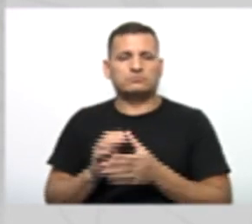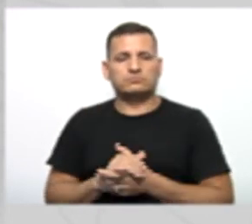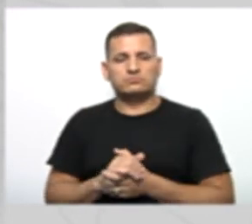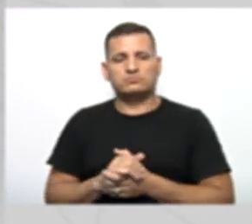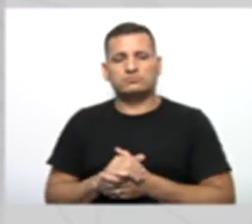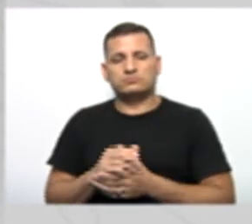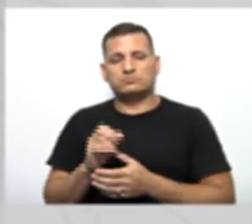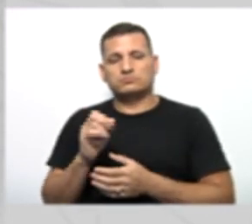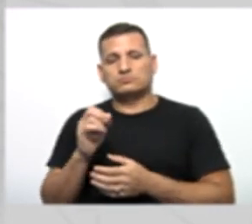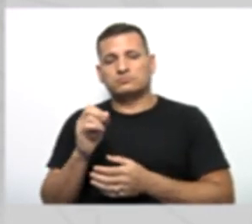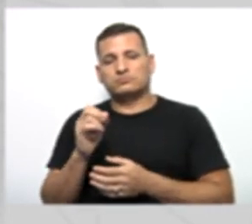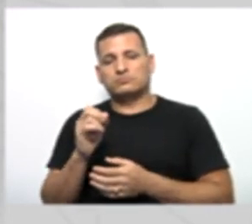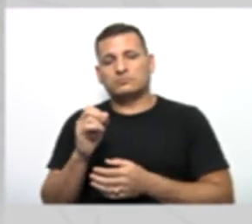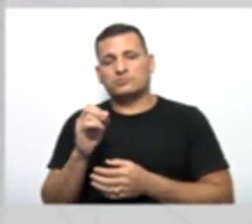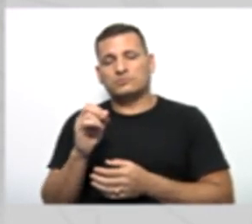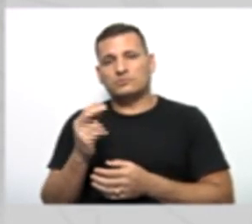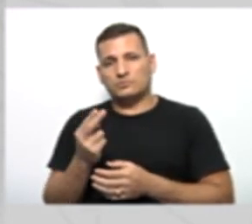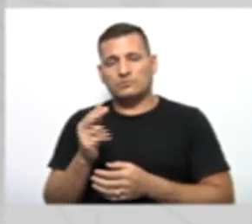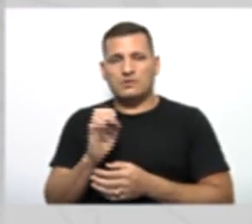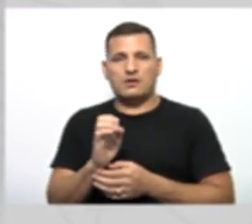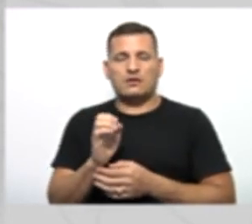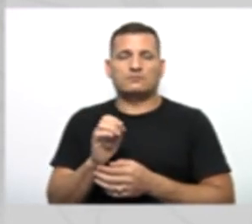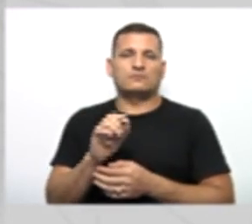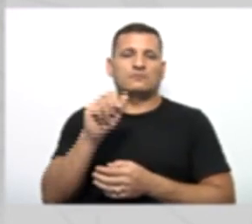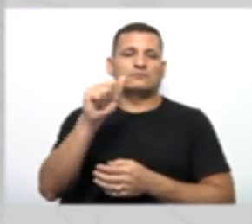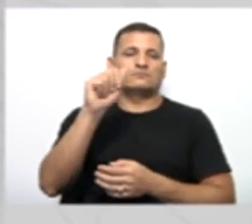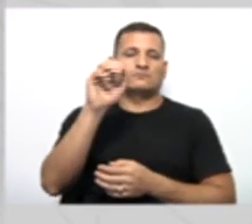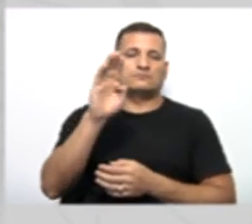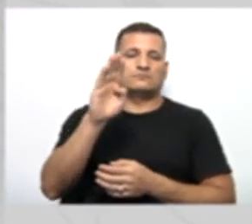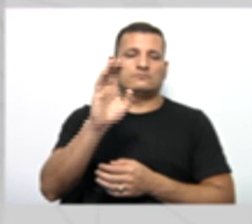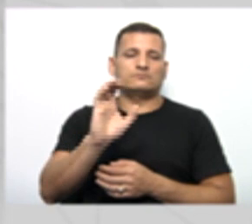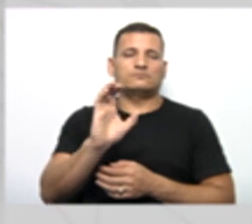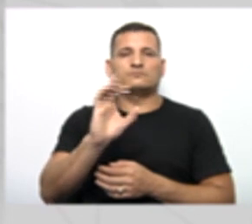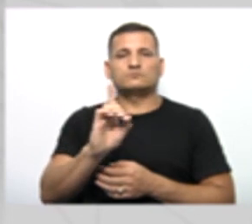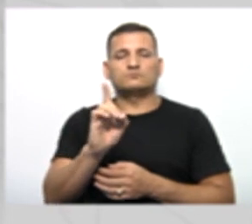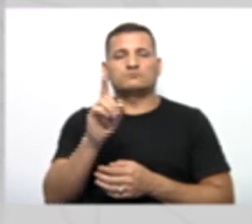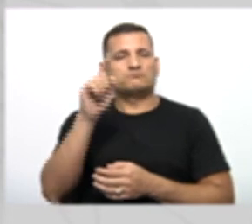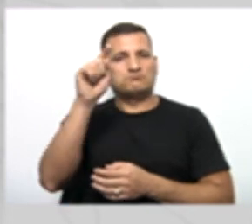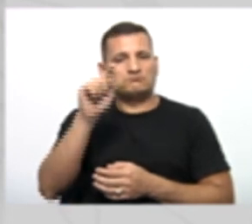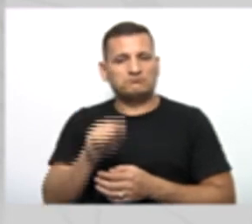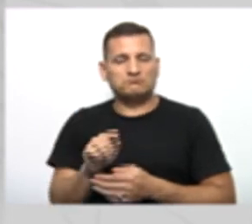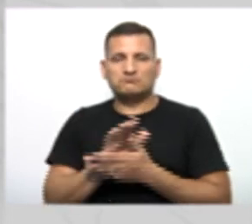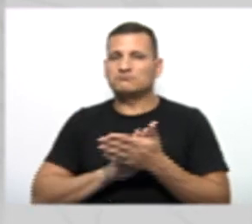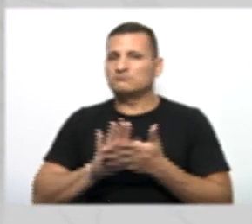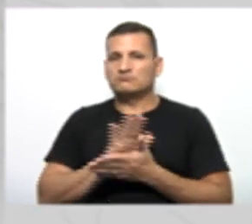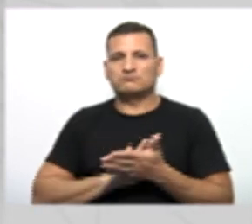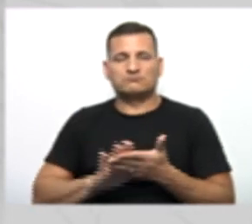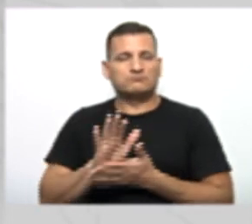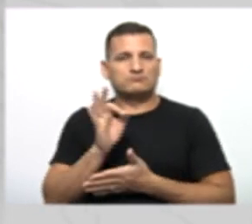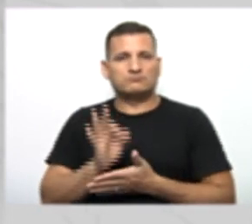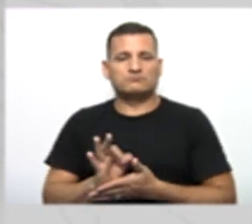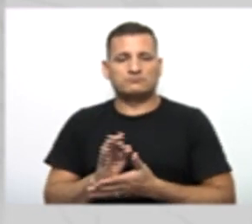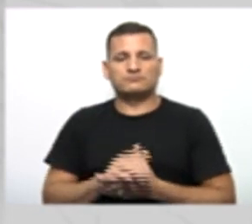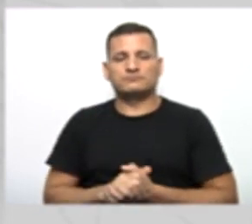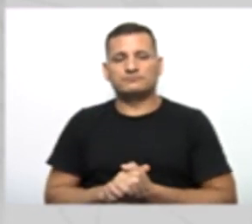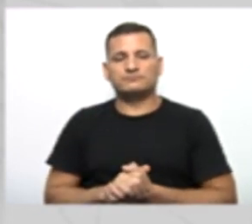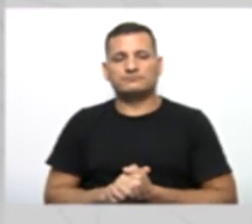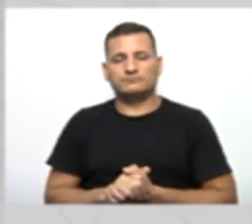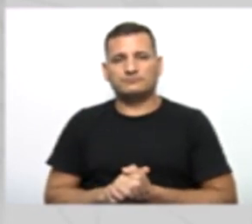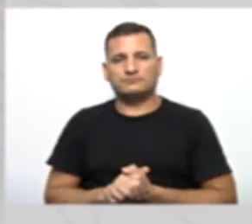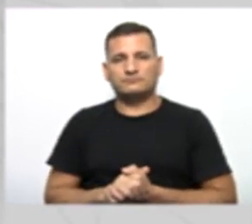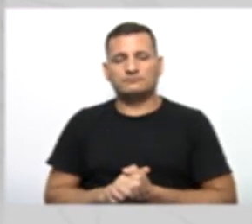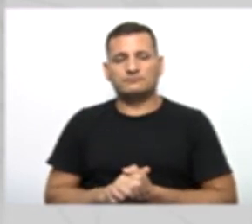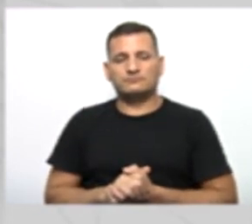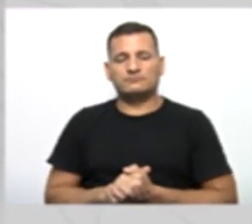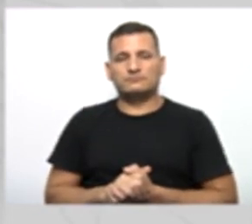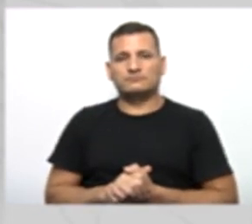ainda, a pegadinha da questão, nenhuma dessas alternativas que foi dita até agora é a resposta correta. E aí você